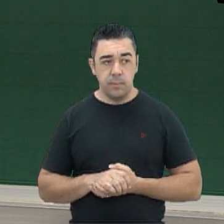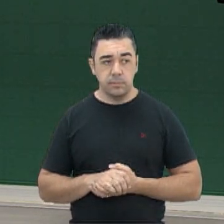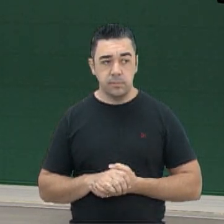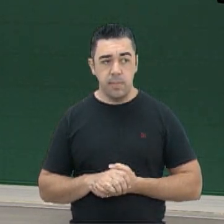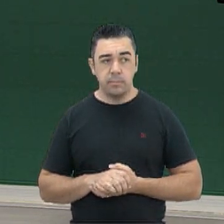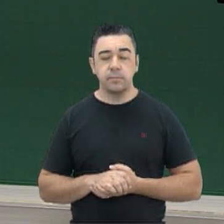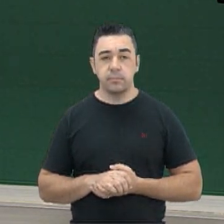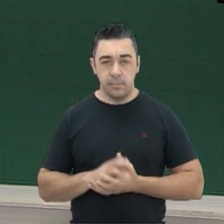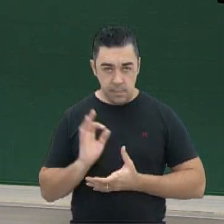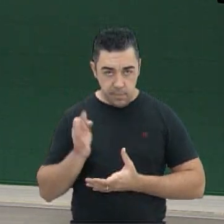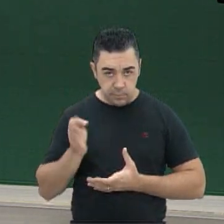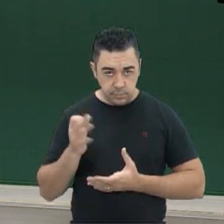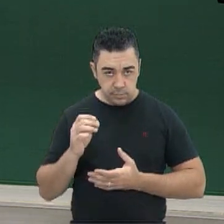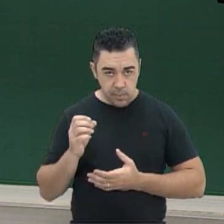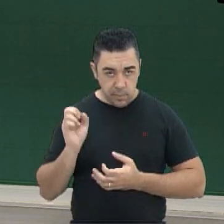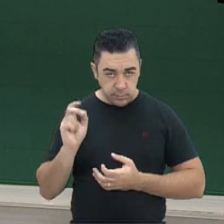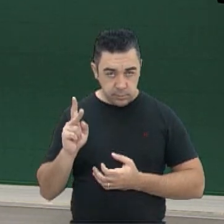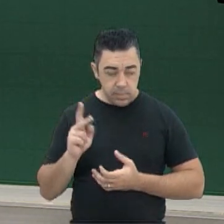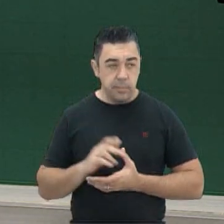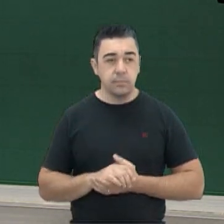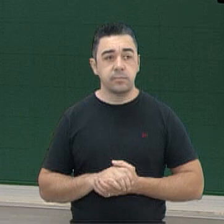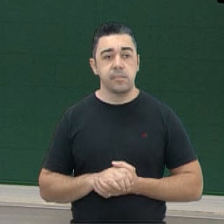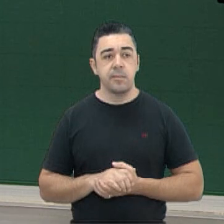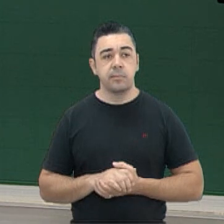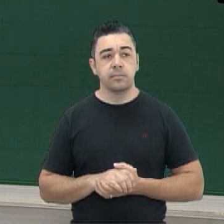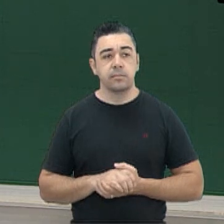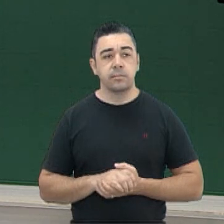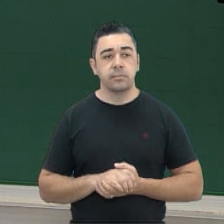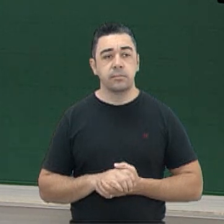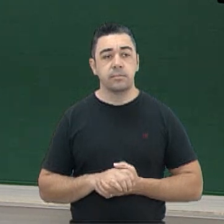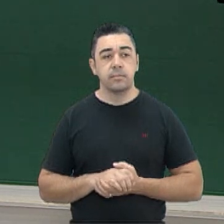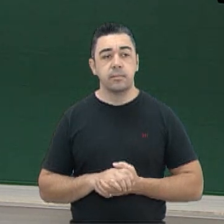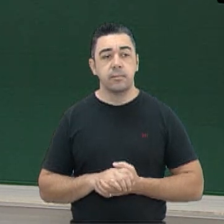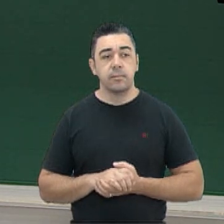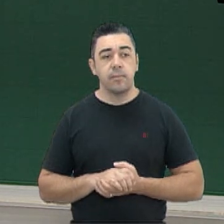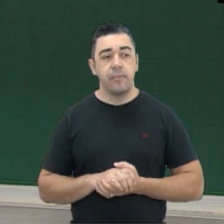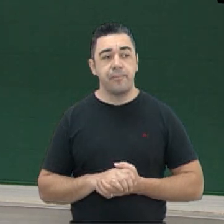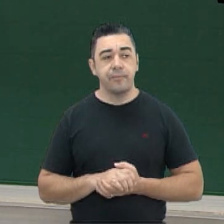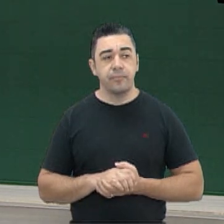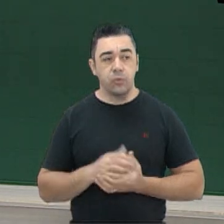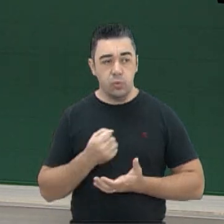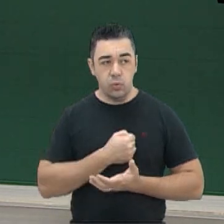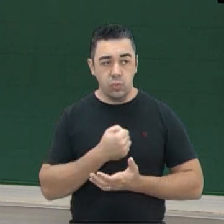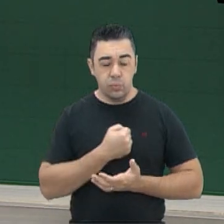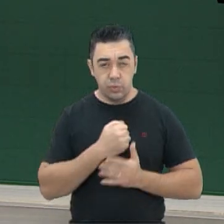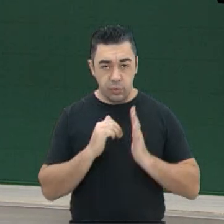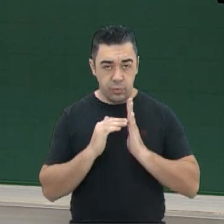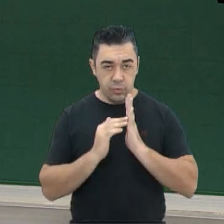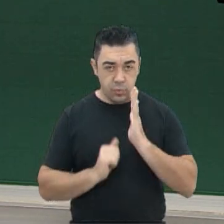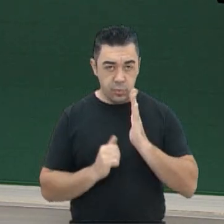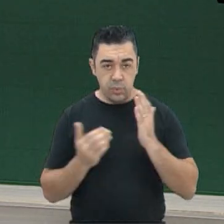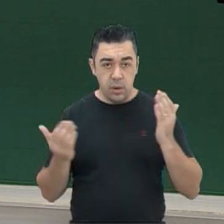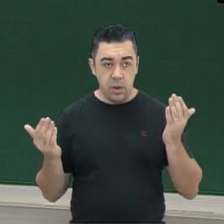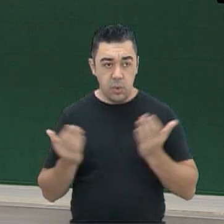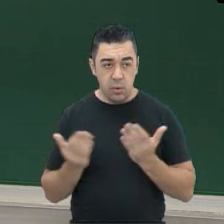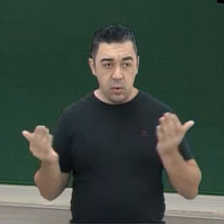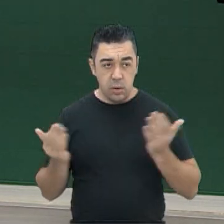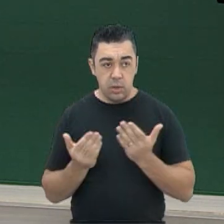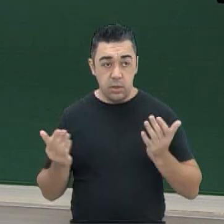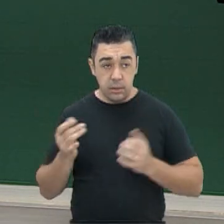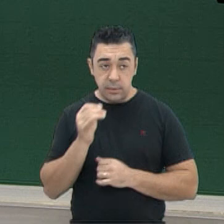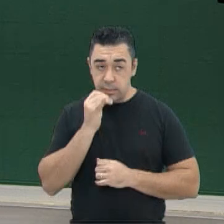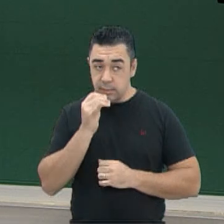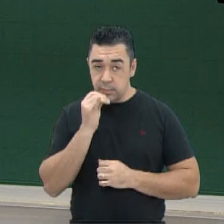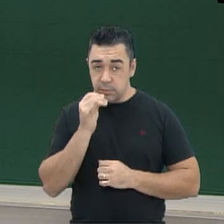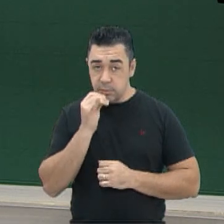o 24, ok? Pego o 24 e desce ali. O número que eu vou subtrair agora é o